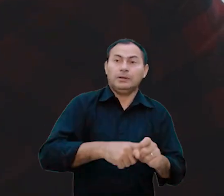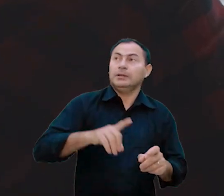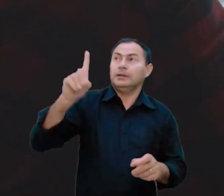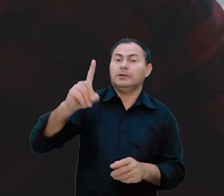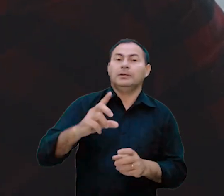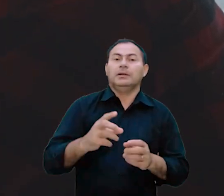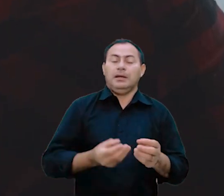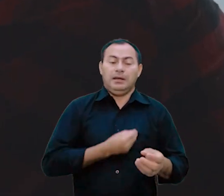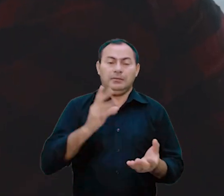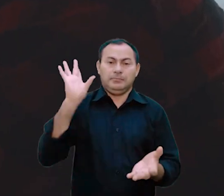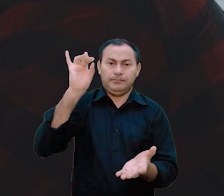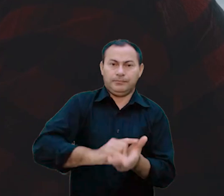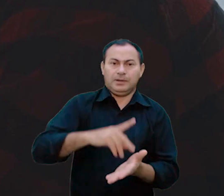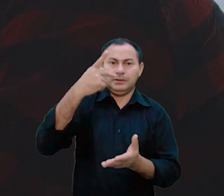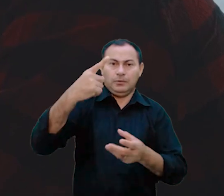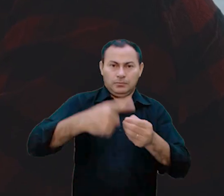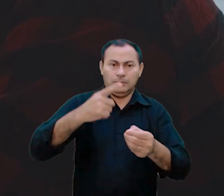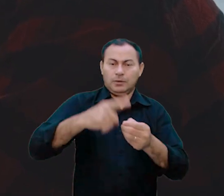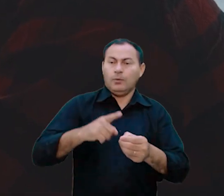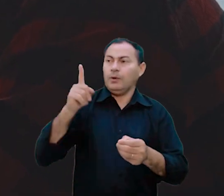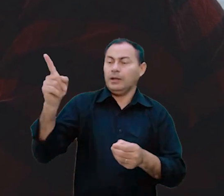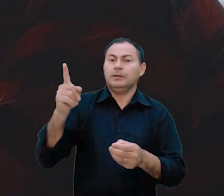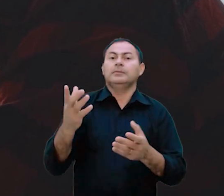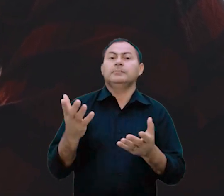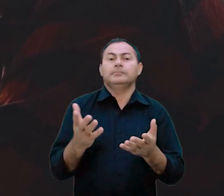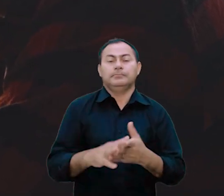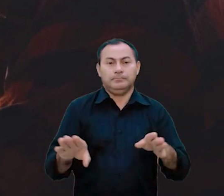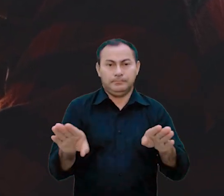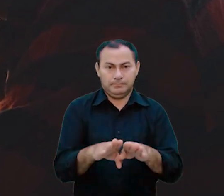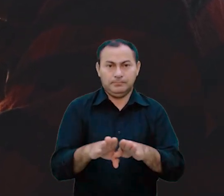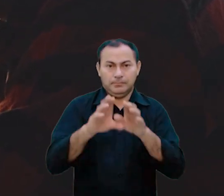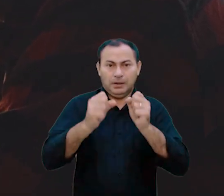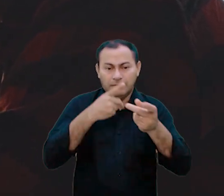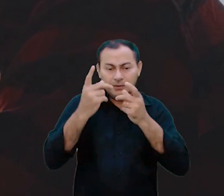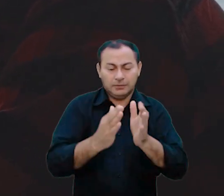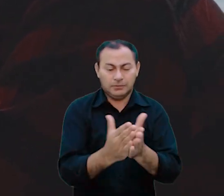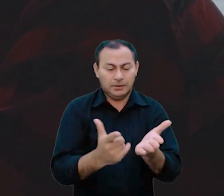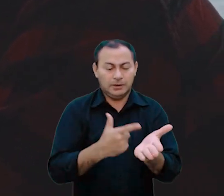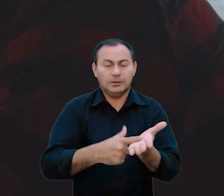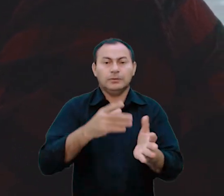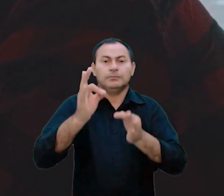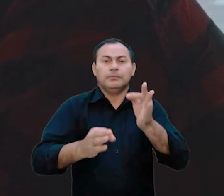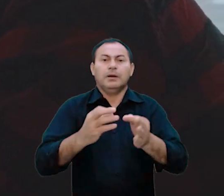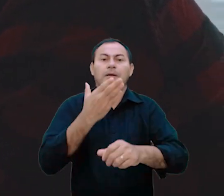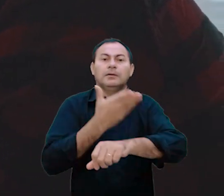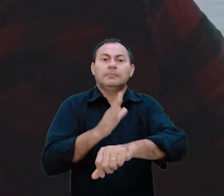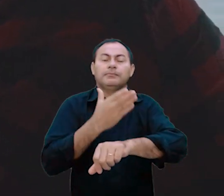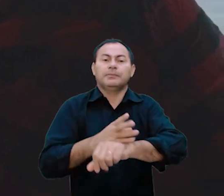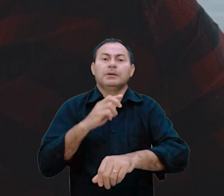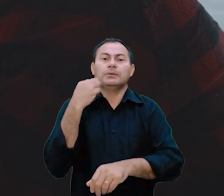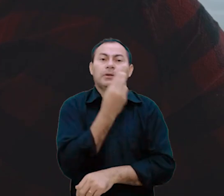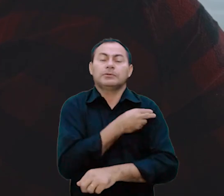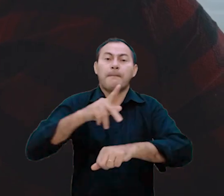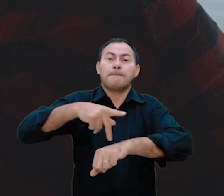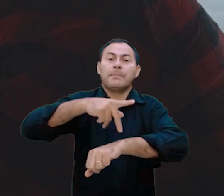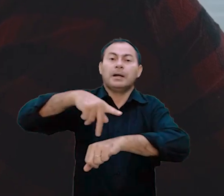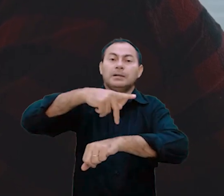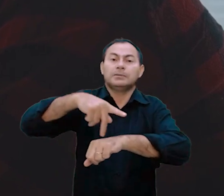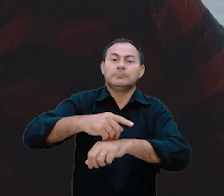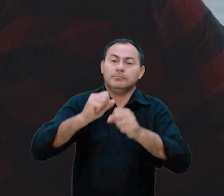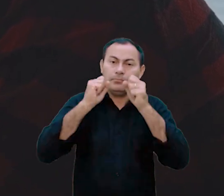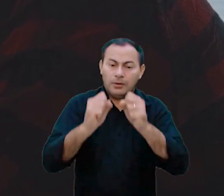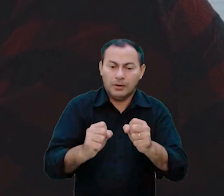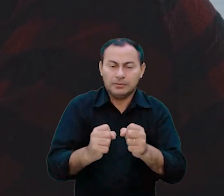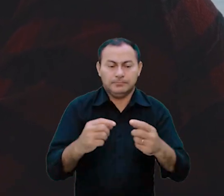você volte para Deus e reafirme o seu compromisso com Ele. Também podemos tirar do livro de Juízes uma aplicação para o nosso